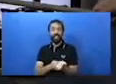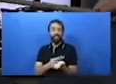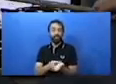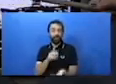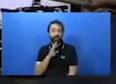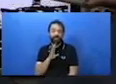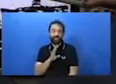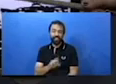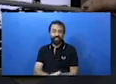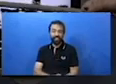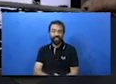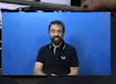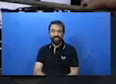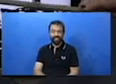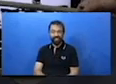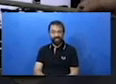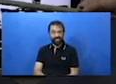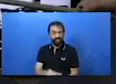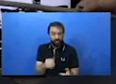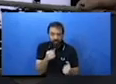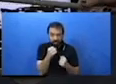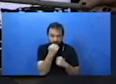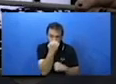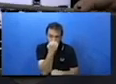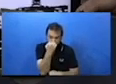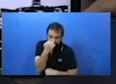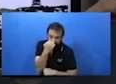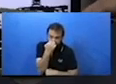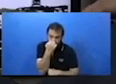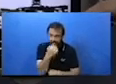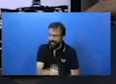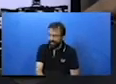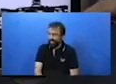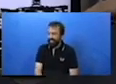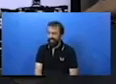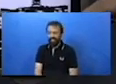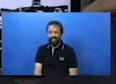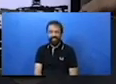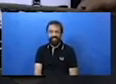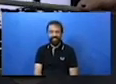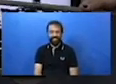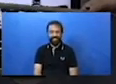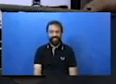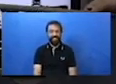Adriana vai gravar um vídeo para nós dançando, mostrando para nós da nossa cultura?